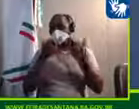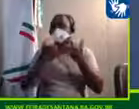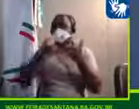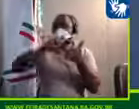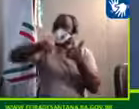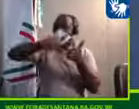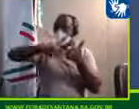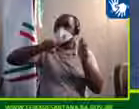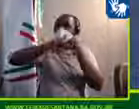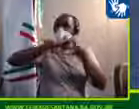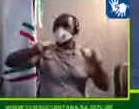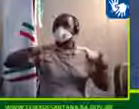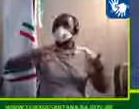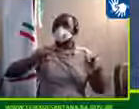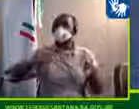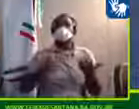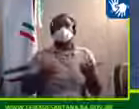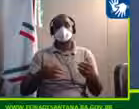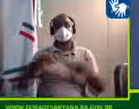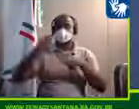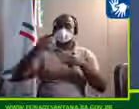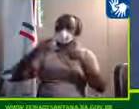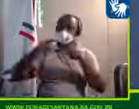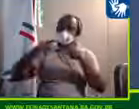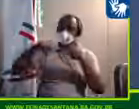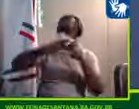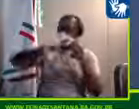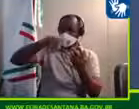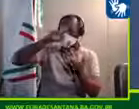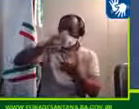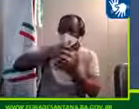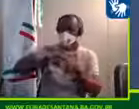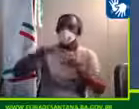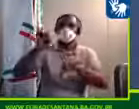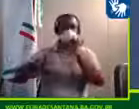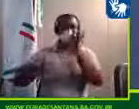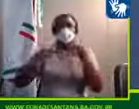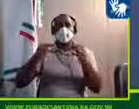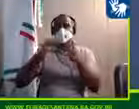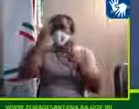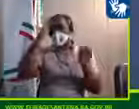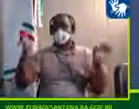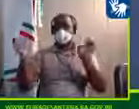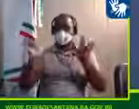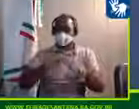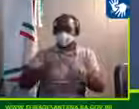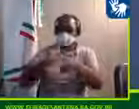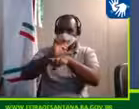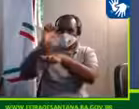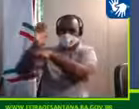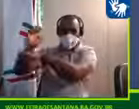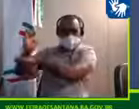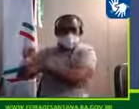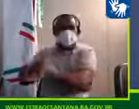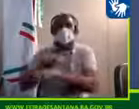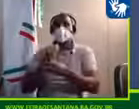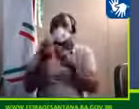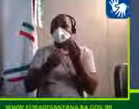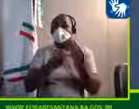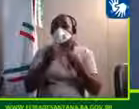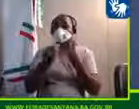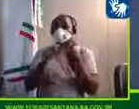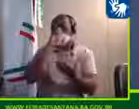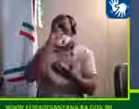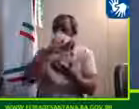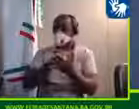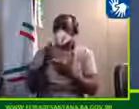problema de ordem judicial. Quanto à vinda de pessoas, os cuidados que vão ter que ser tomados serão todos aqueles